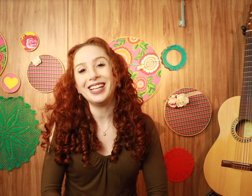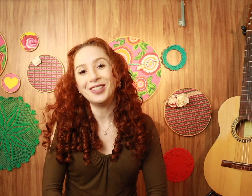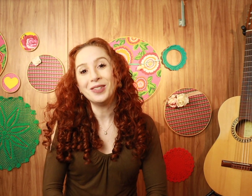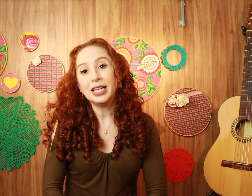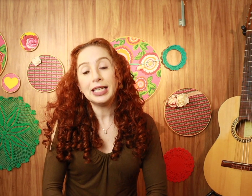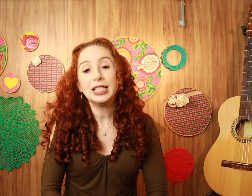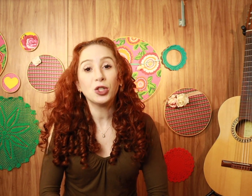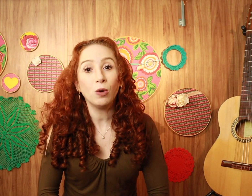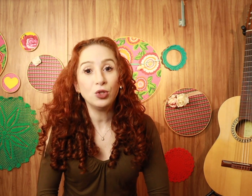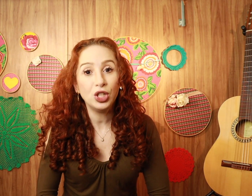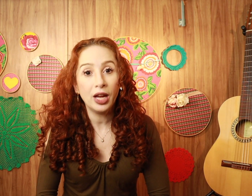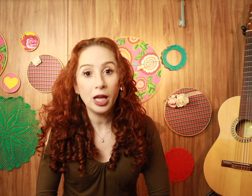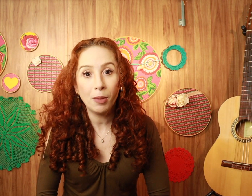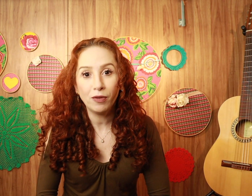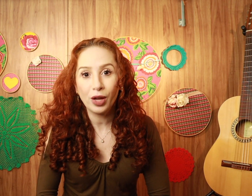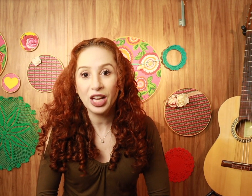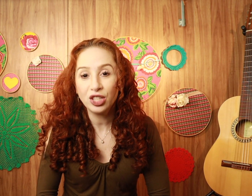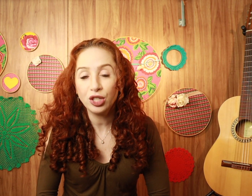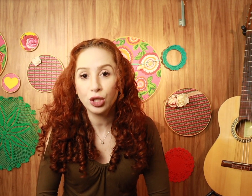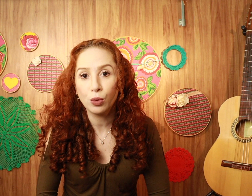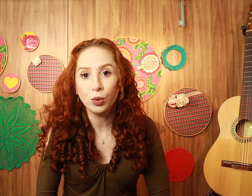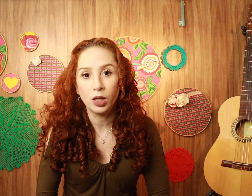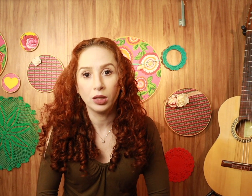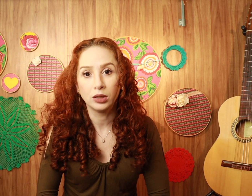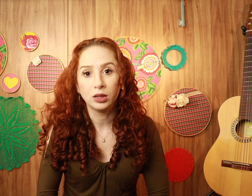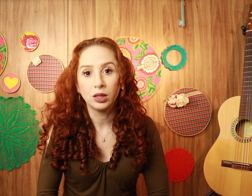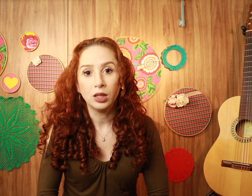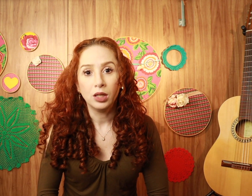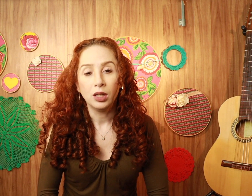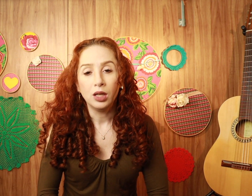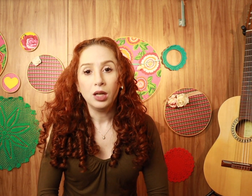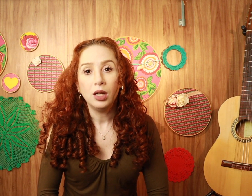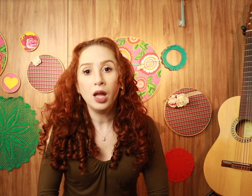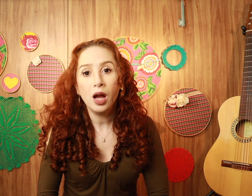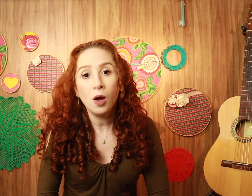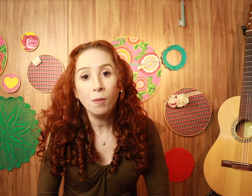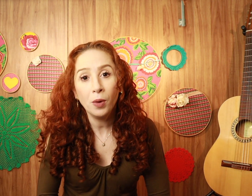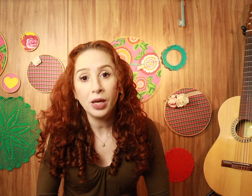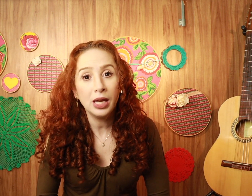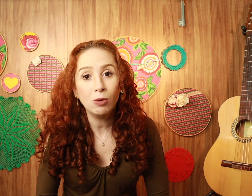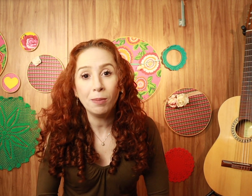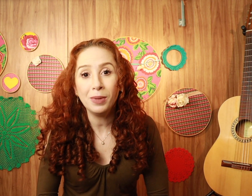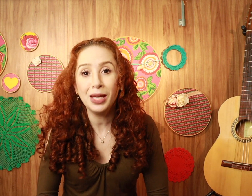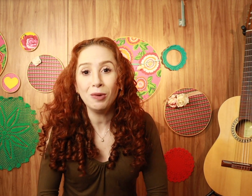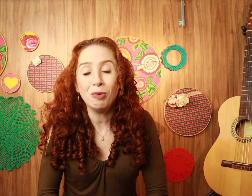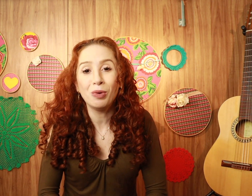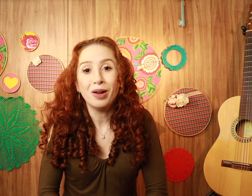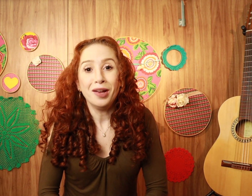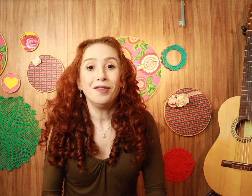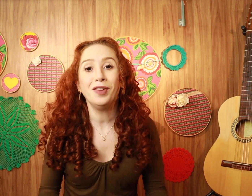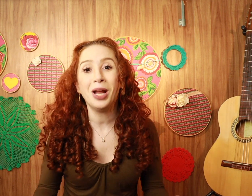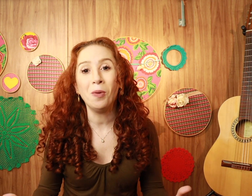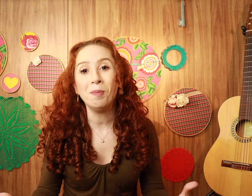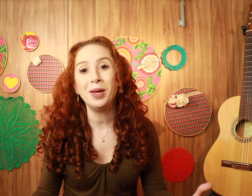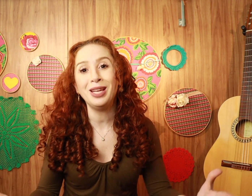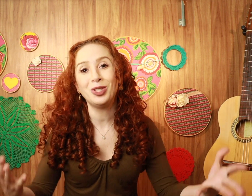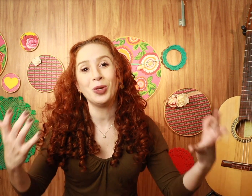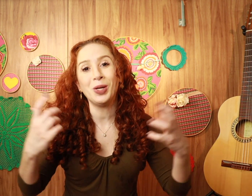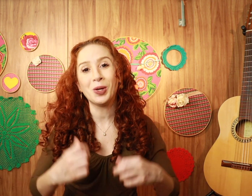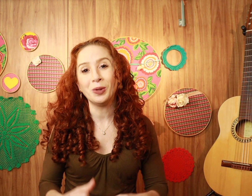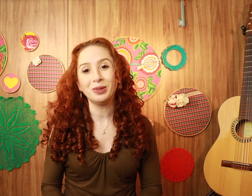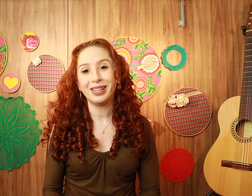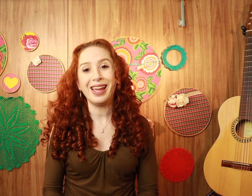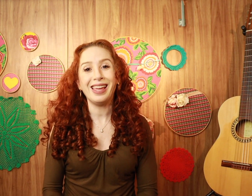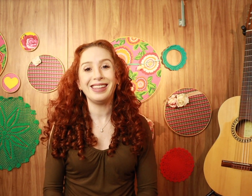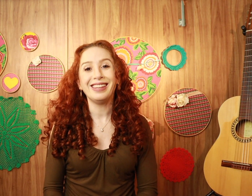querido leão, que se escondia em uma floresta escura. Leão, meu querido amigo, finalmente